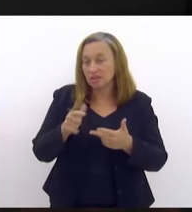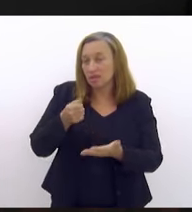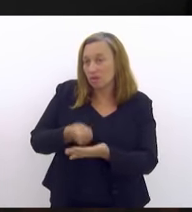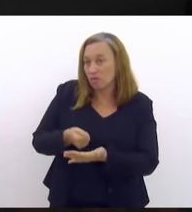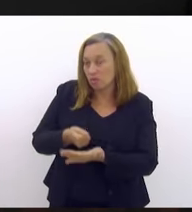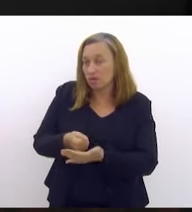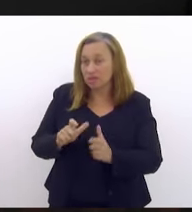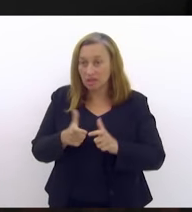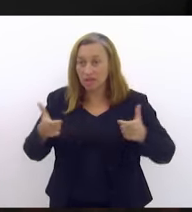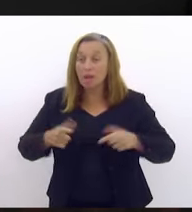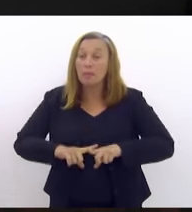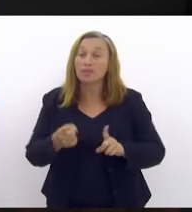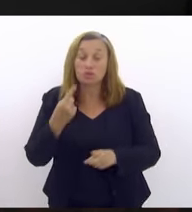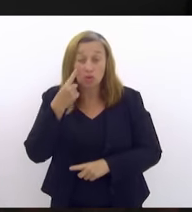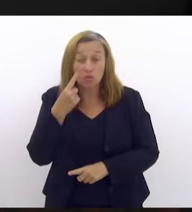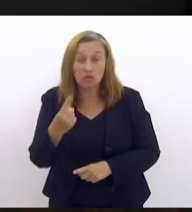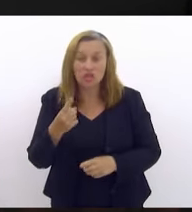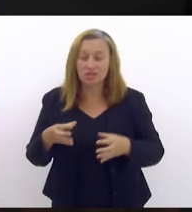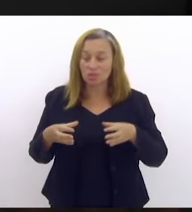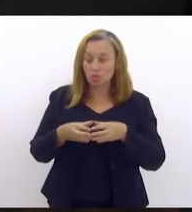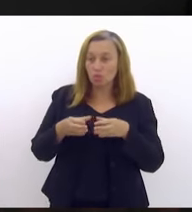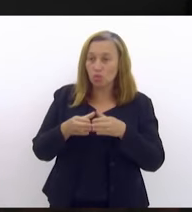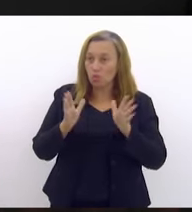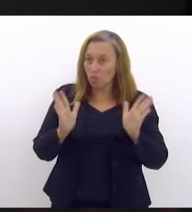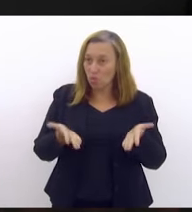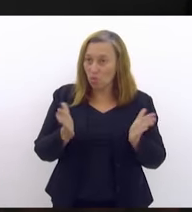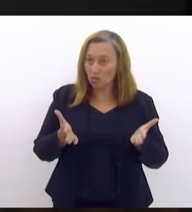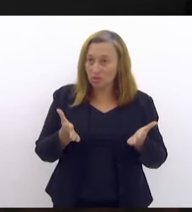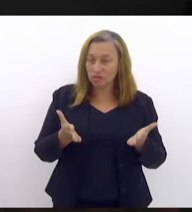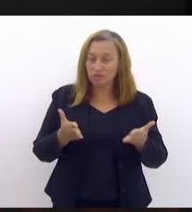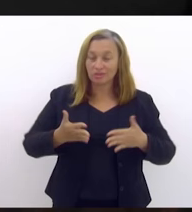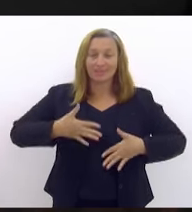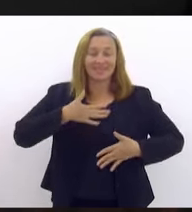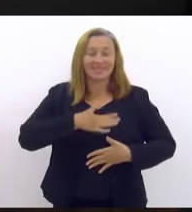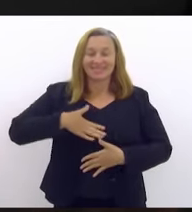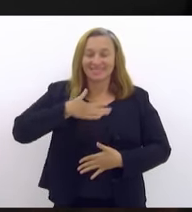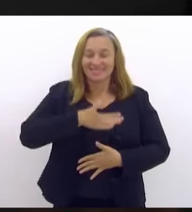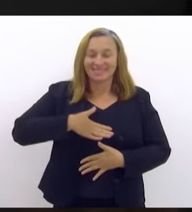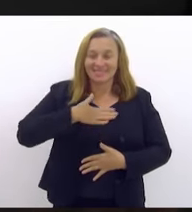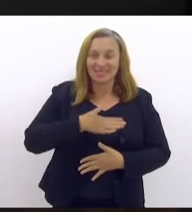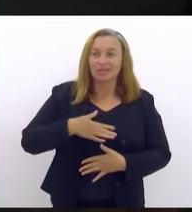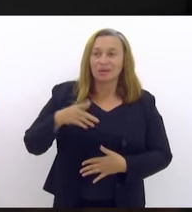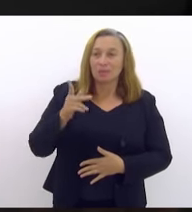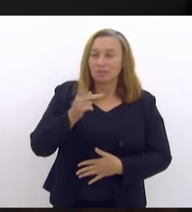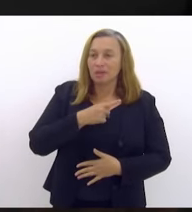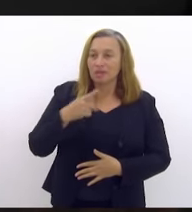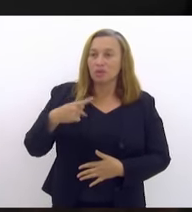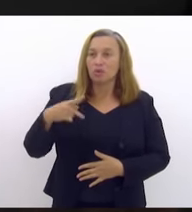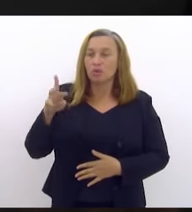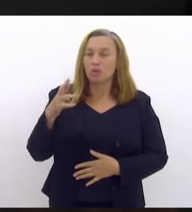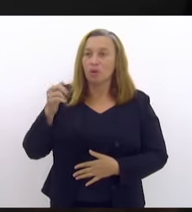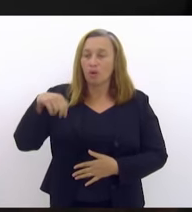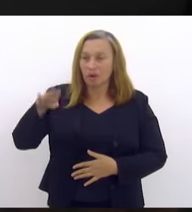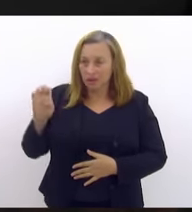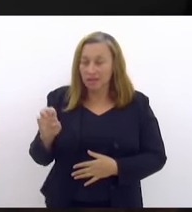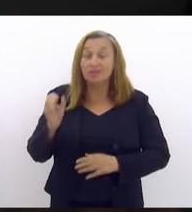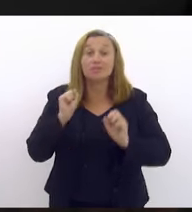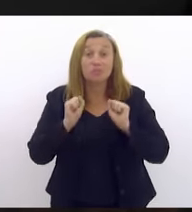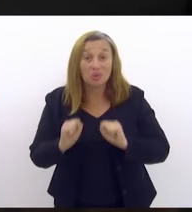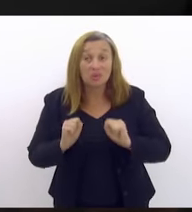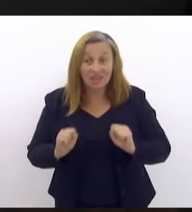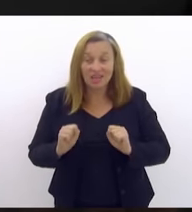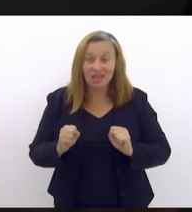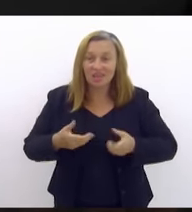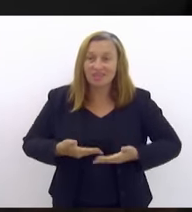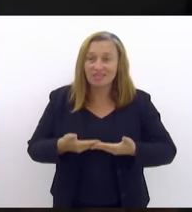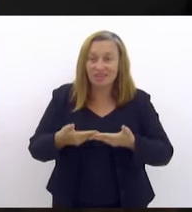eu me deparo com esse time aqui hoje, que eu estou tendo prazer, Pastor Roque, de poder